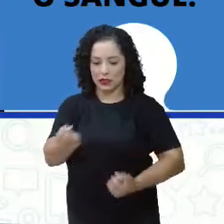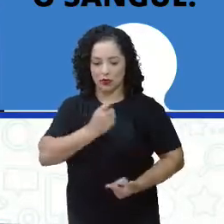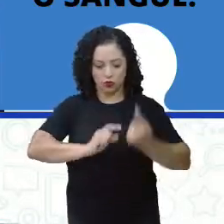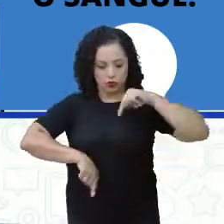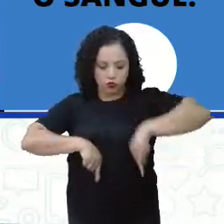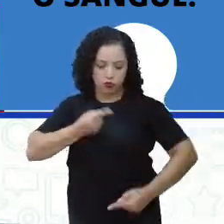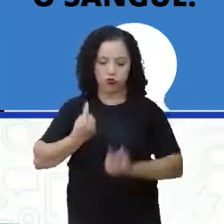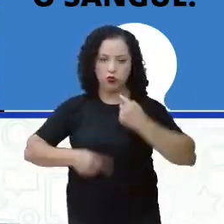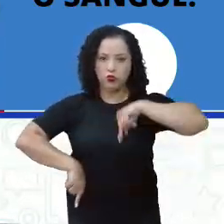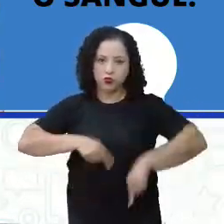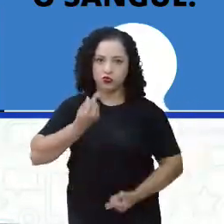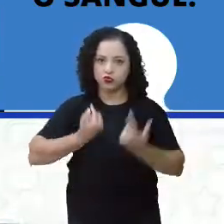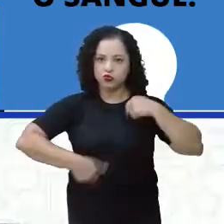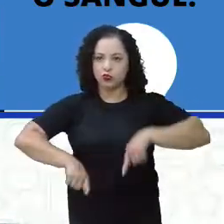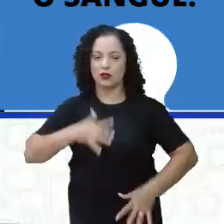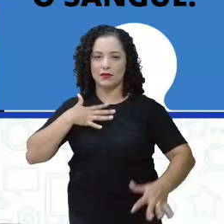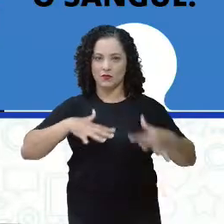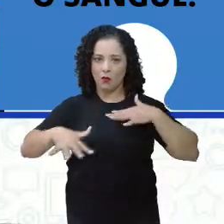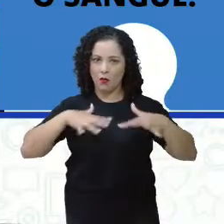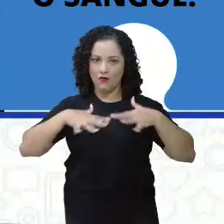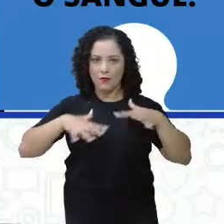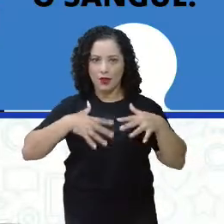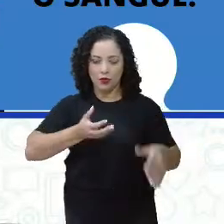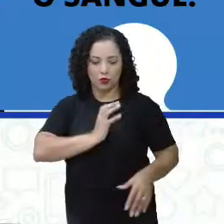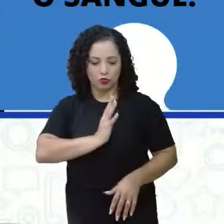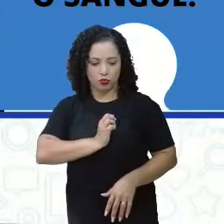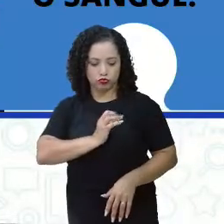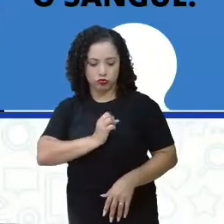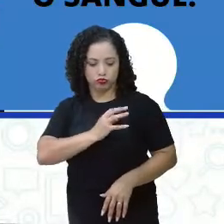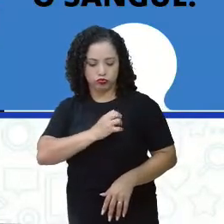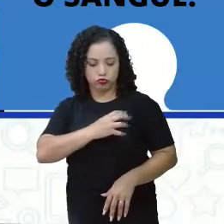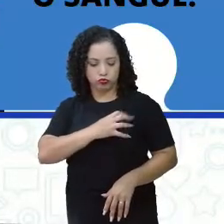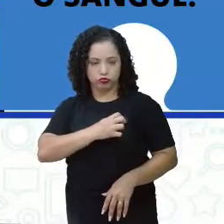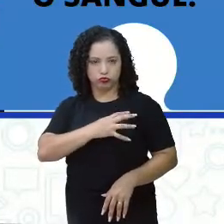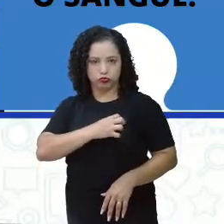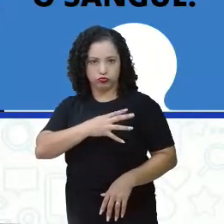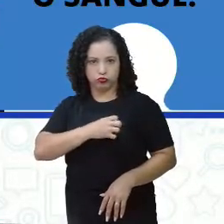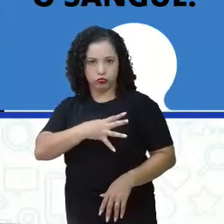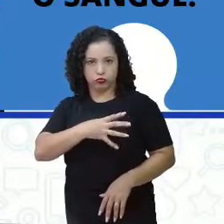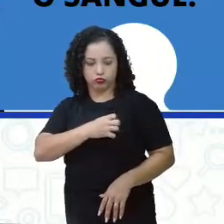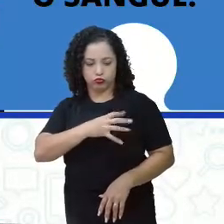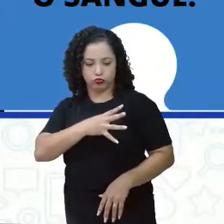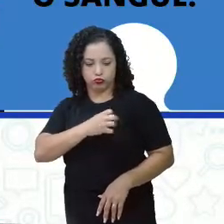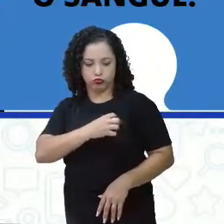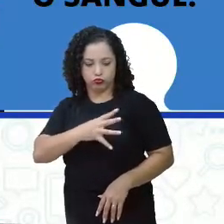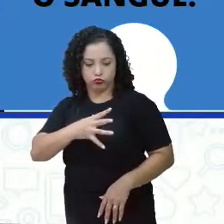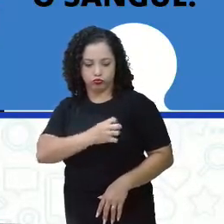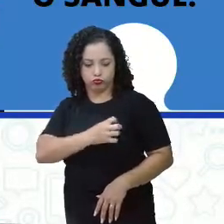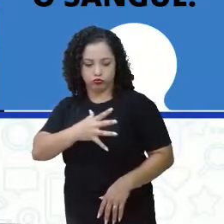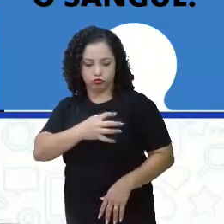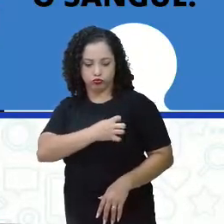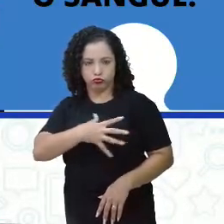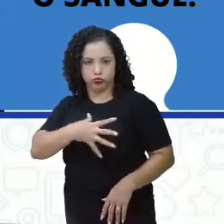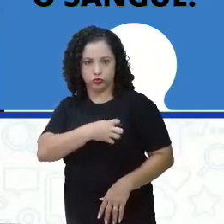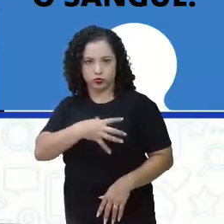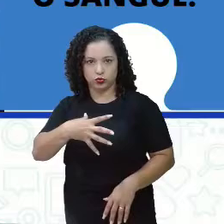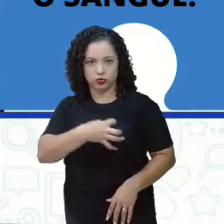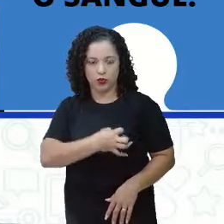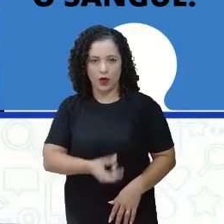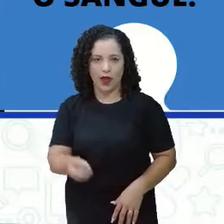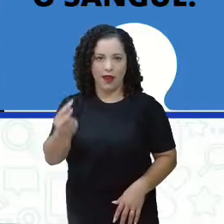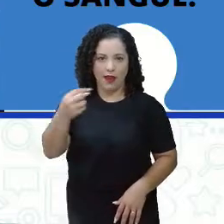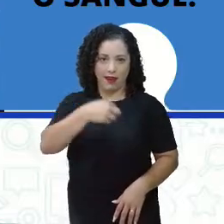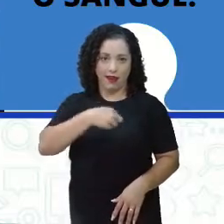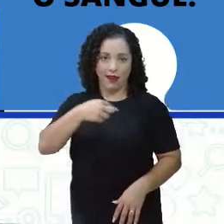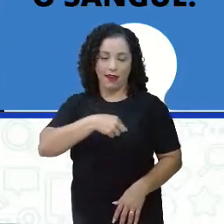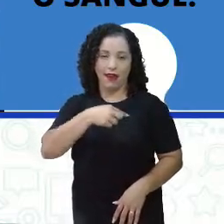função. E todo esse movimento que ele está fazendo aí, né, essa contração, esse relaxamento, é em